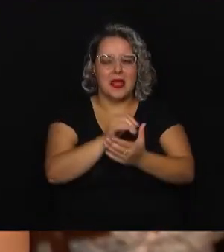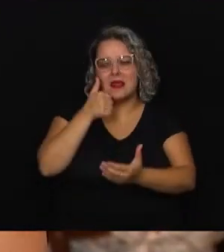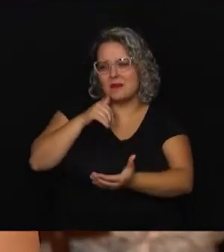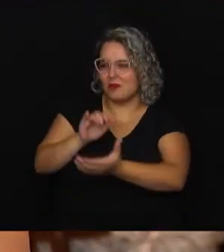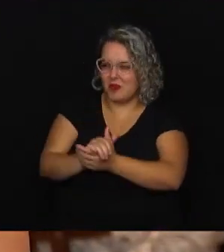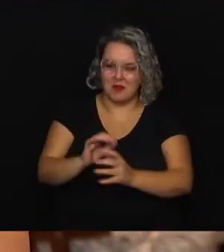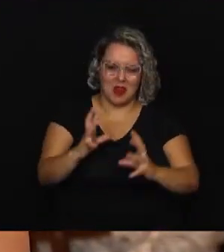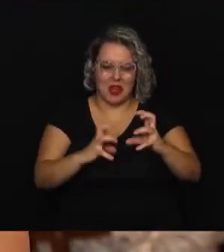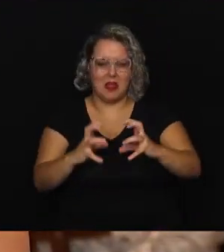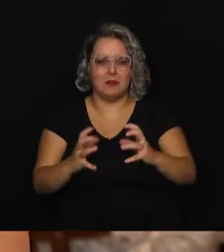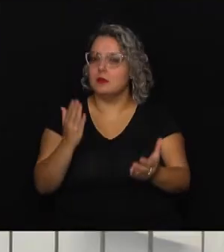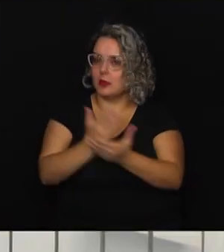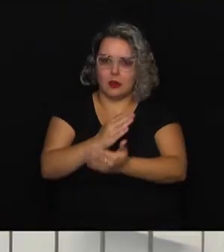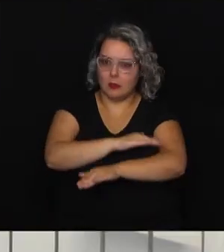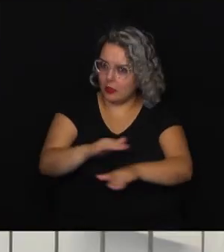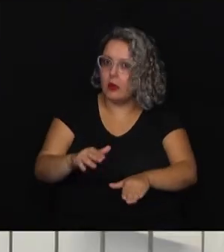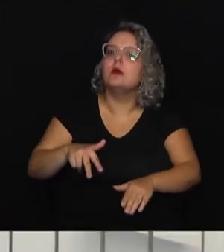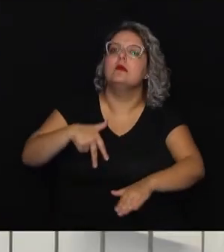né? Chega.